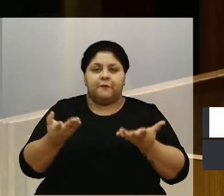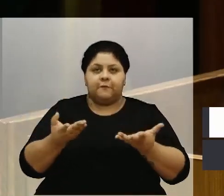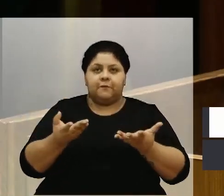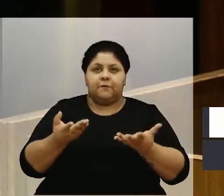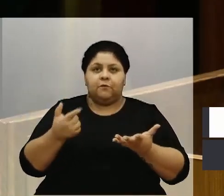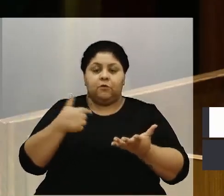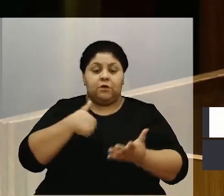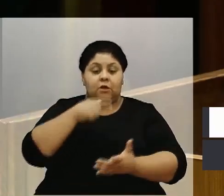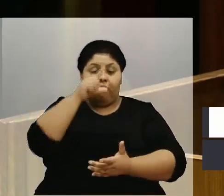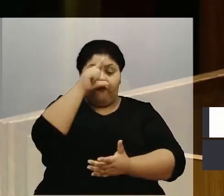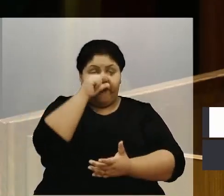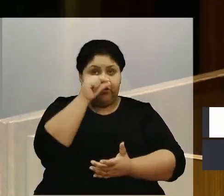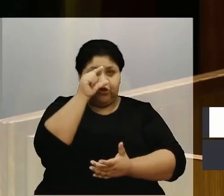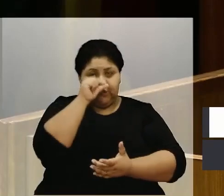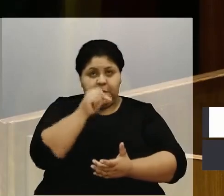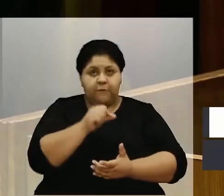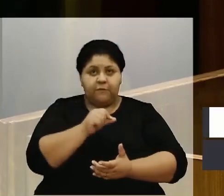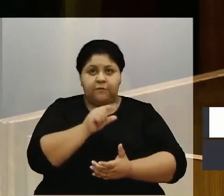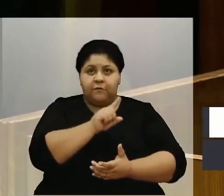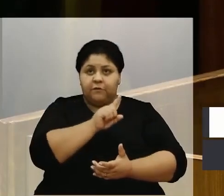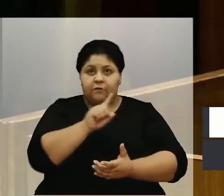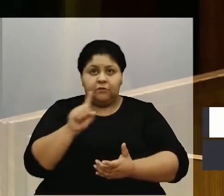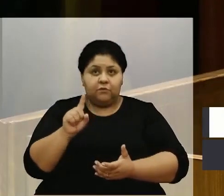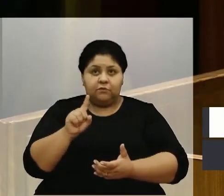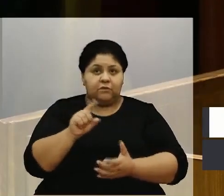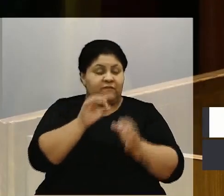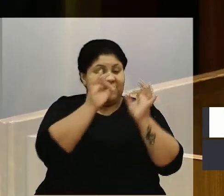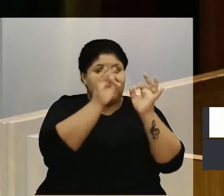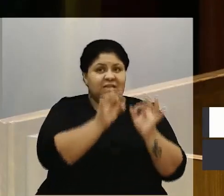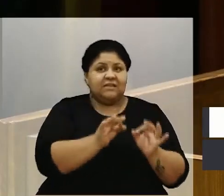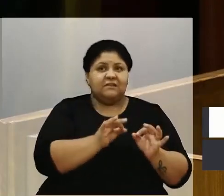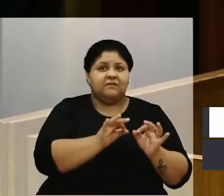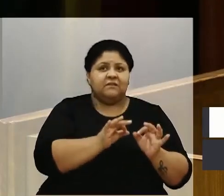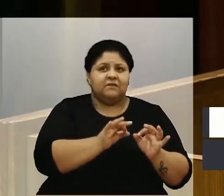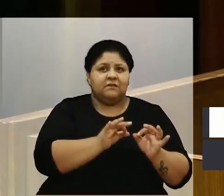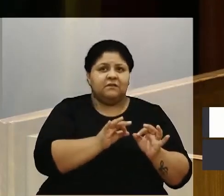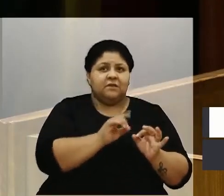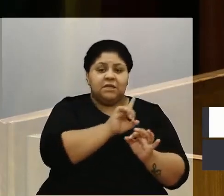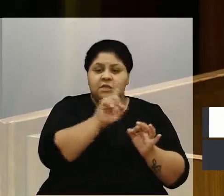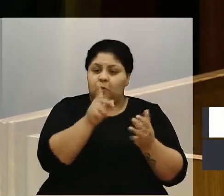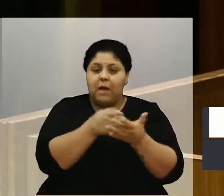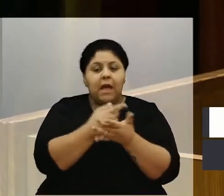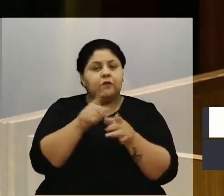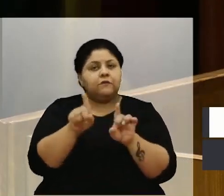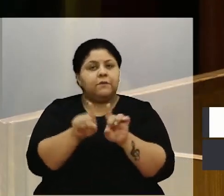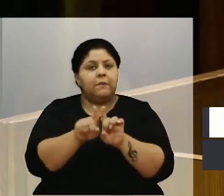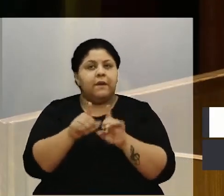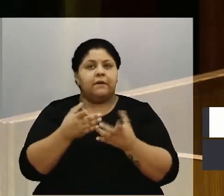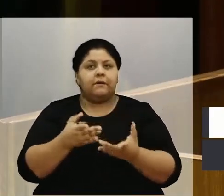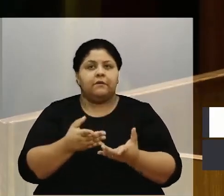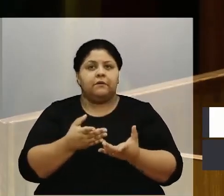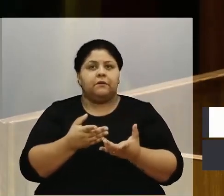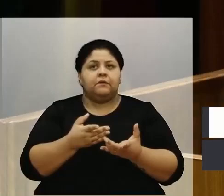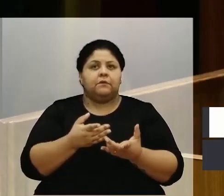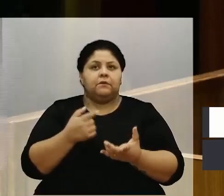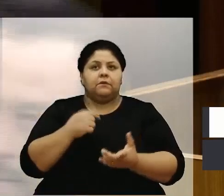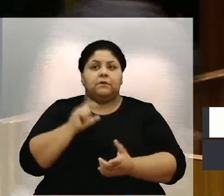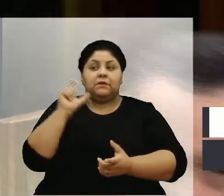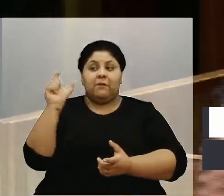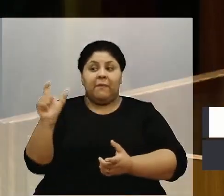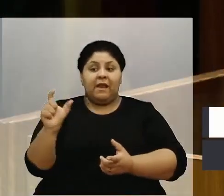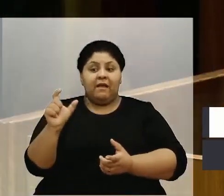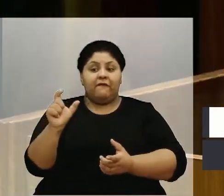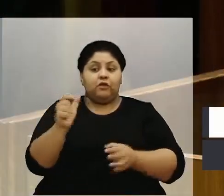o Fantinel não estava certo e não estava errado. Essas são as palavras do